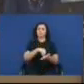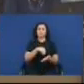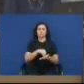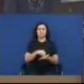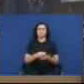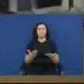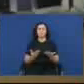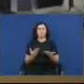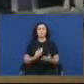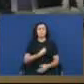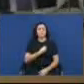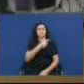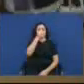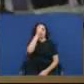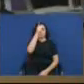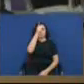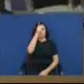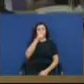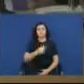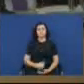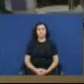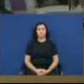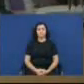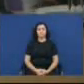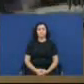Sidney Pascotto, Lemão da Jeová Rafá.